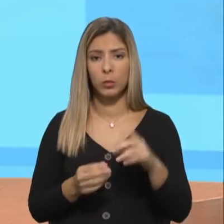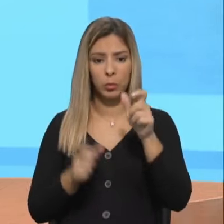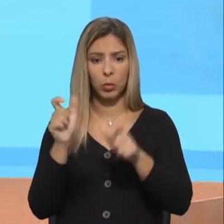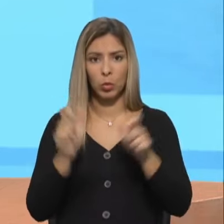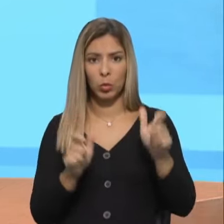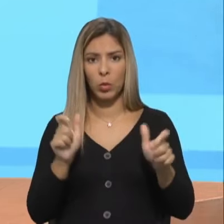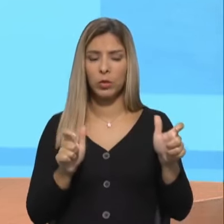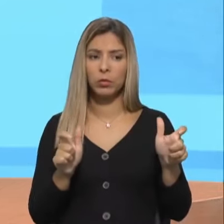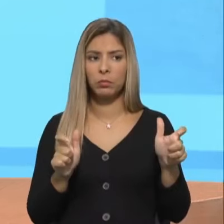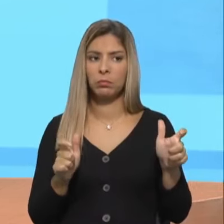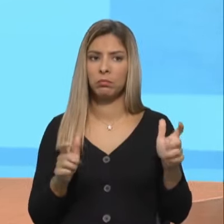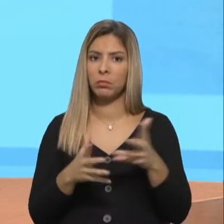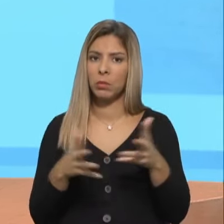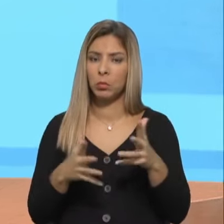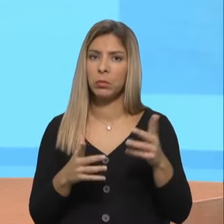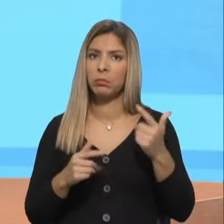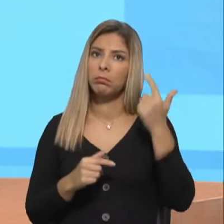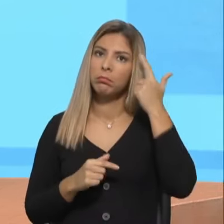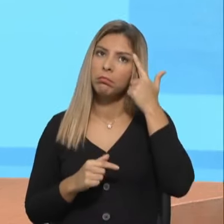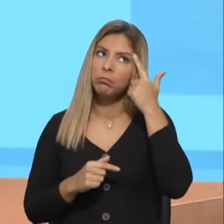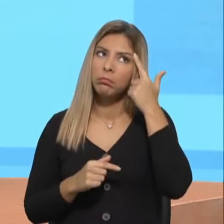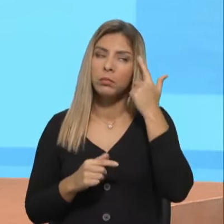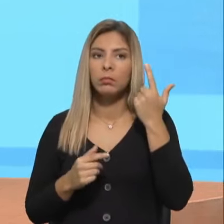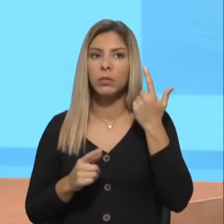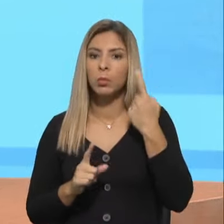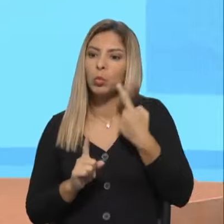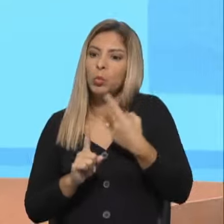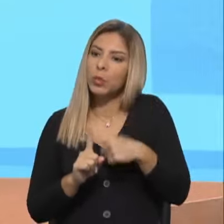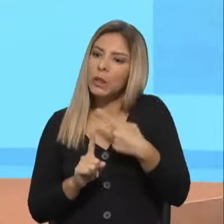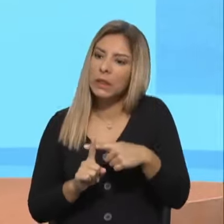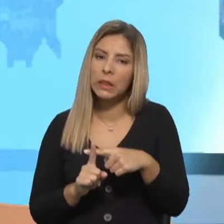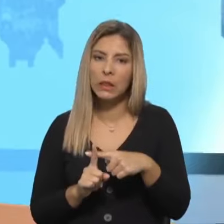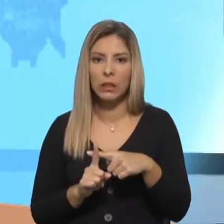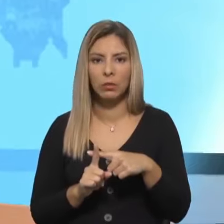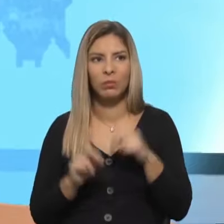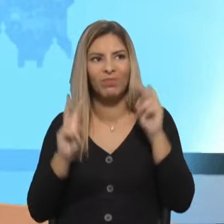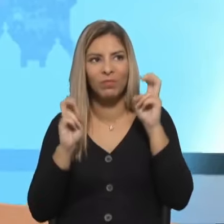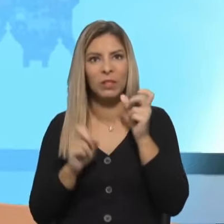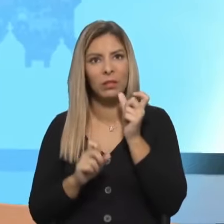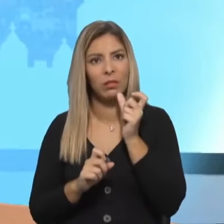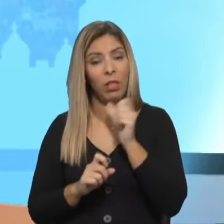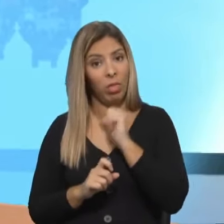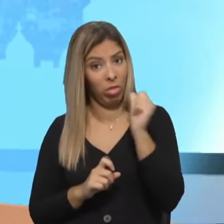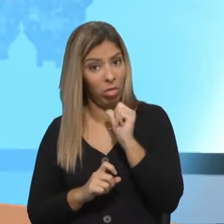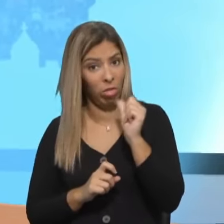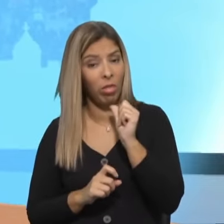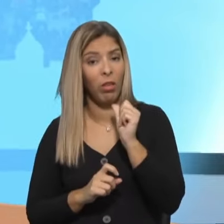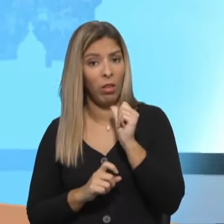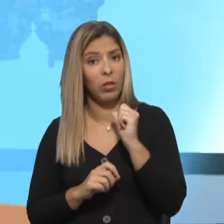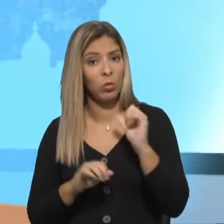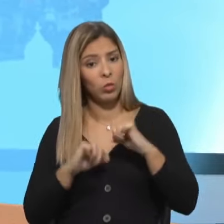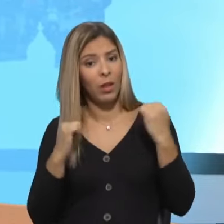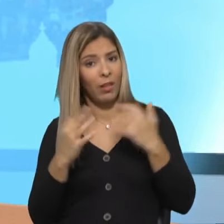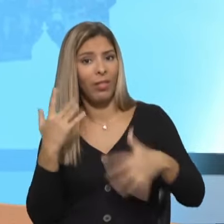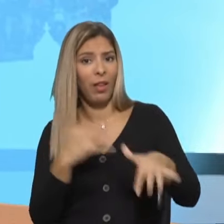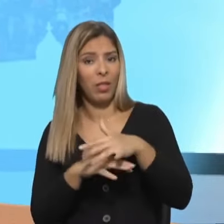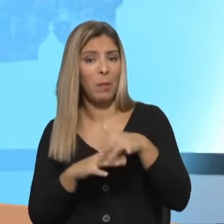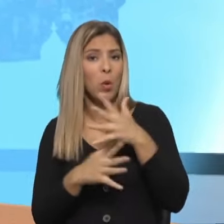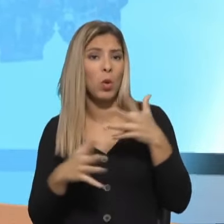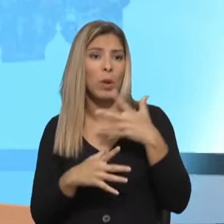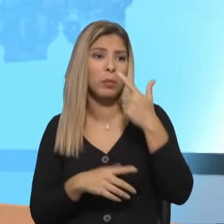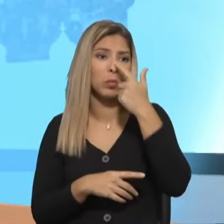um luto saudável digamos assim e seja até uma palavra relativamente corrente na sociedade apesar de se calhar as pessoas não